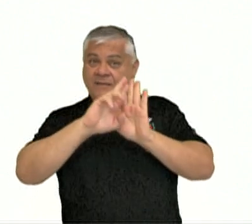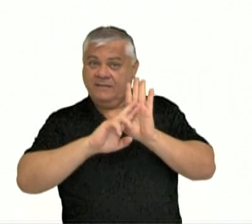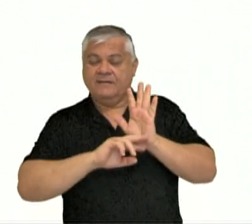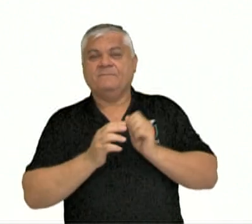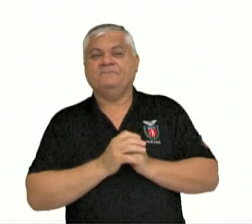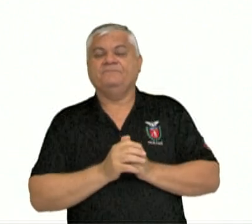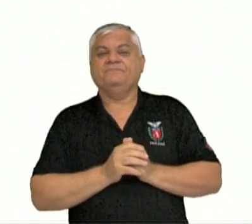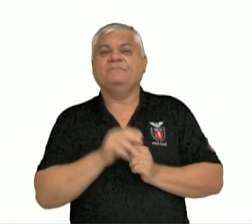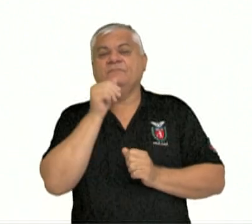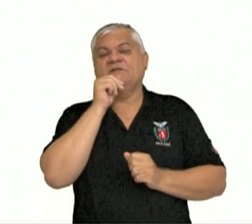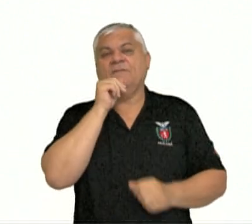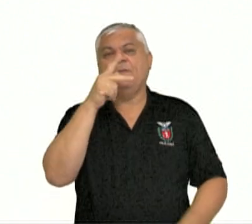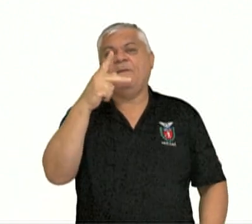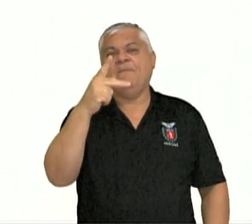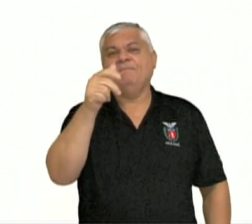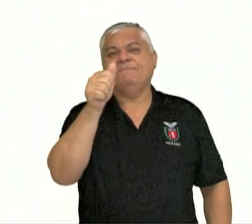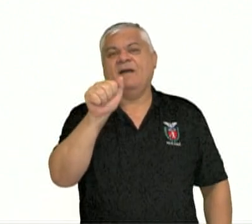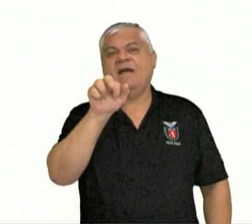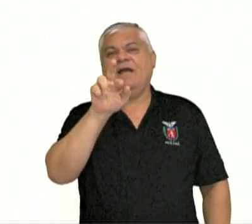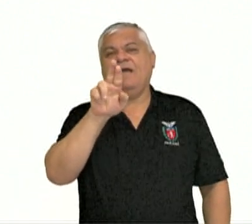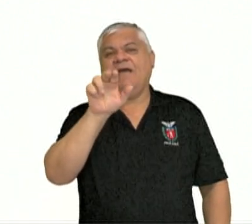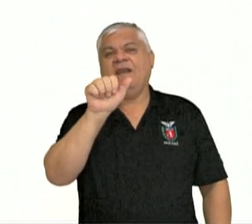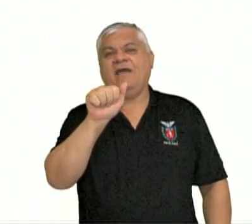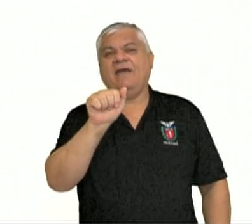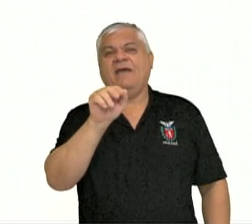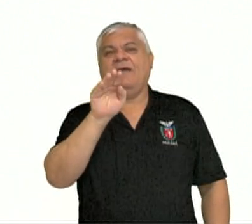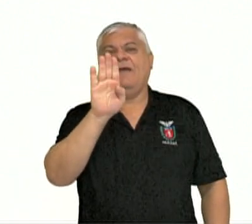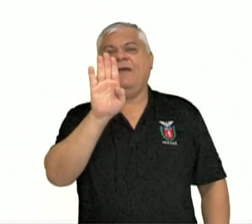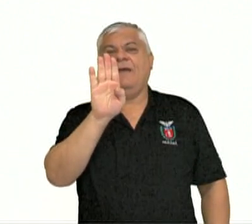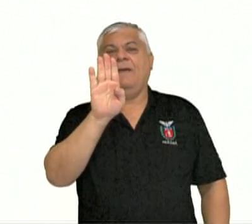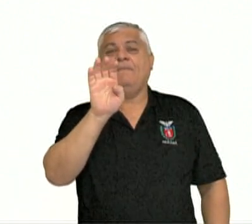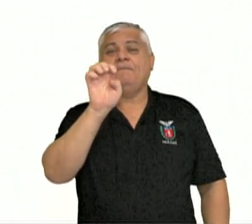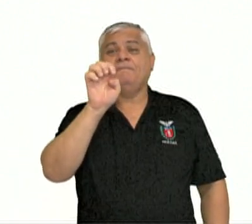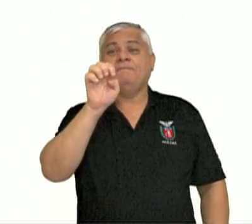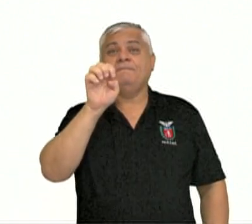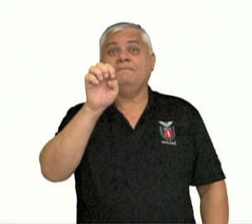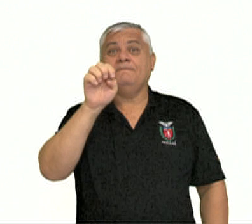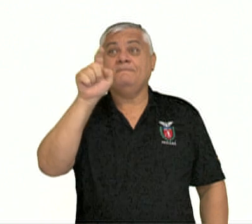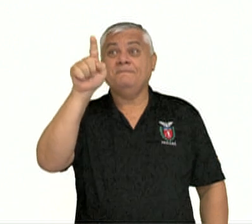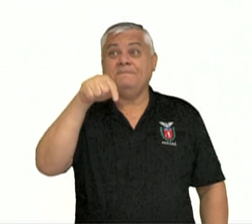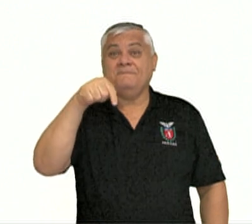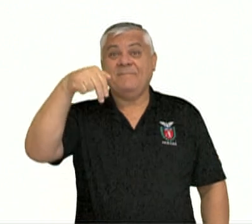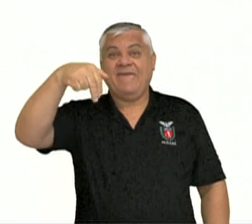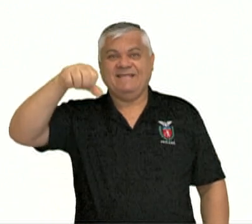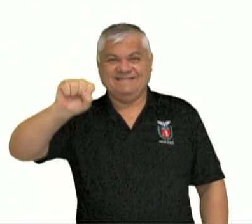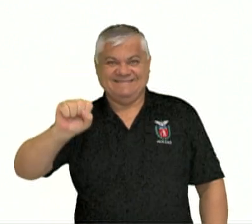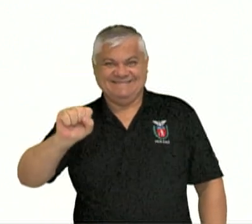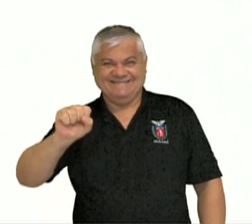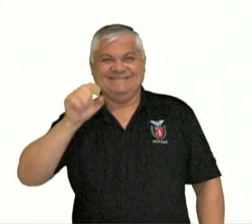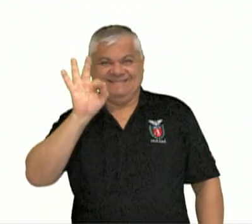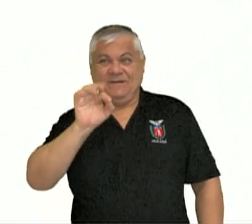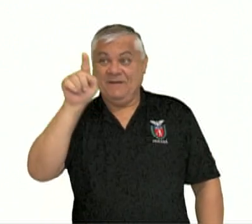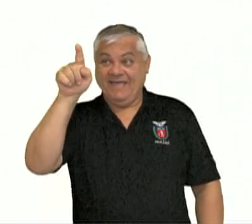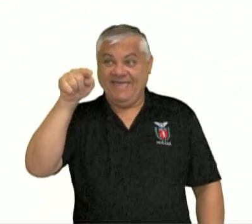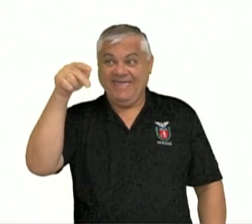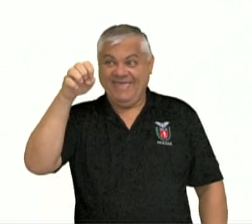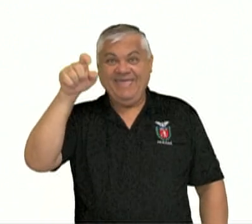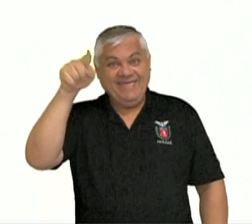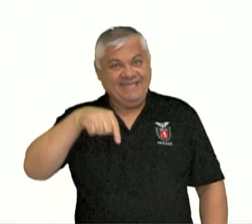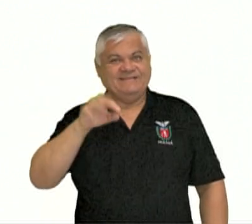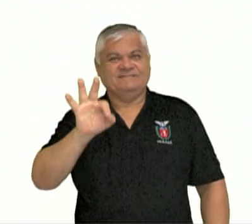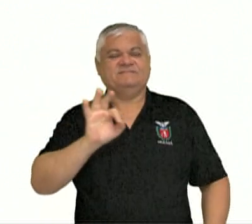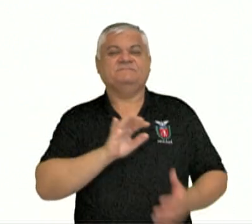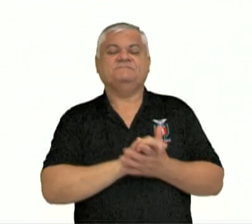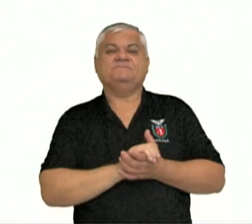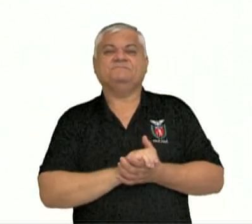palavra parabéns. Esta palavra, ela recebe lá a acentuação gráfica, não recebe? Eu percebo isso.